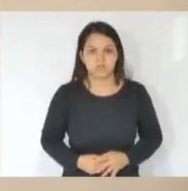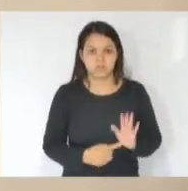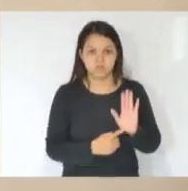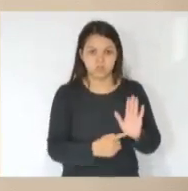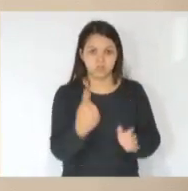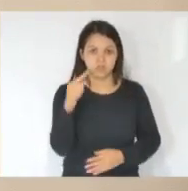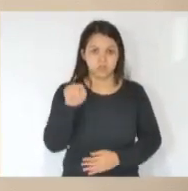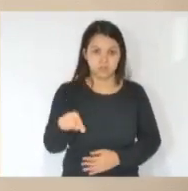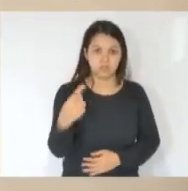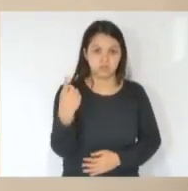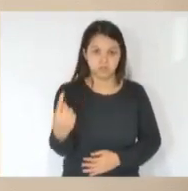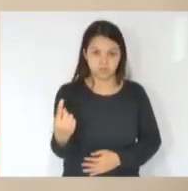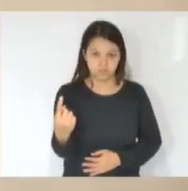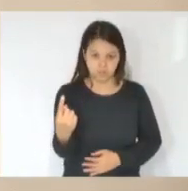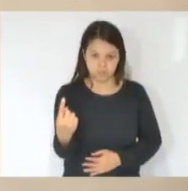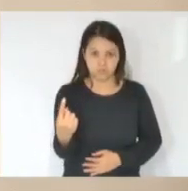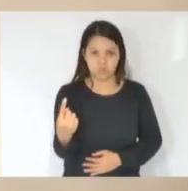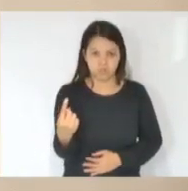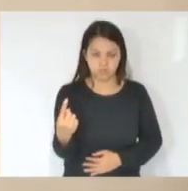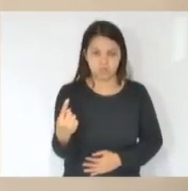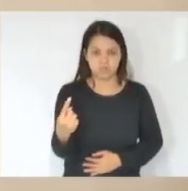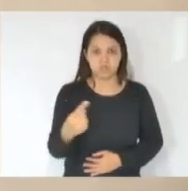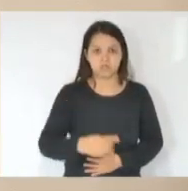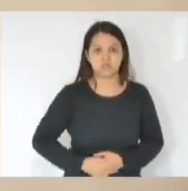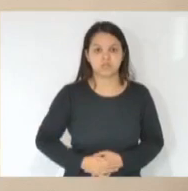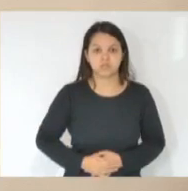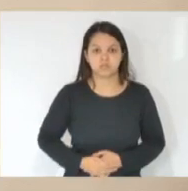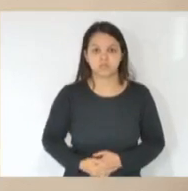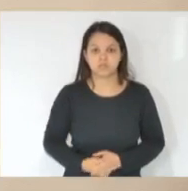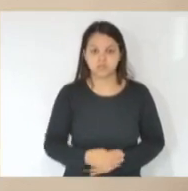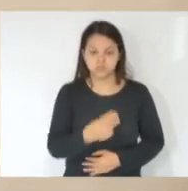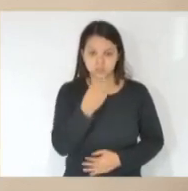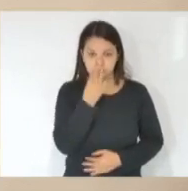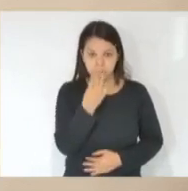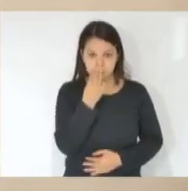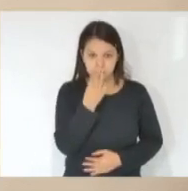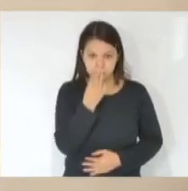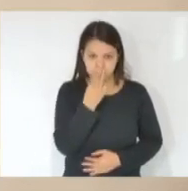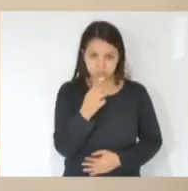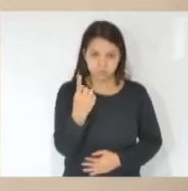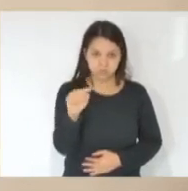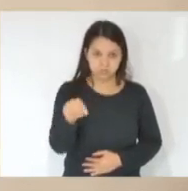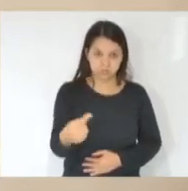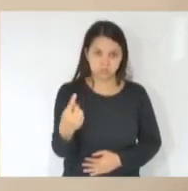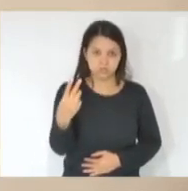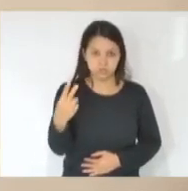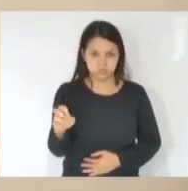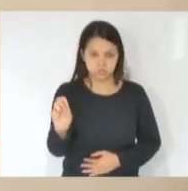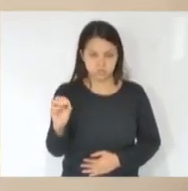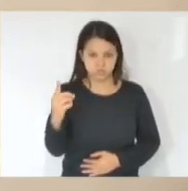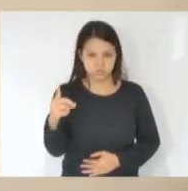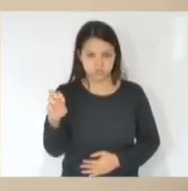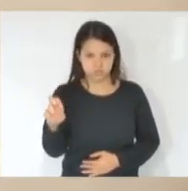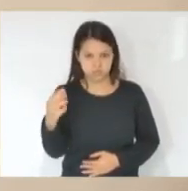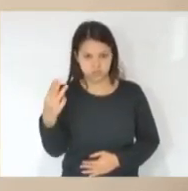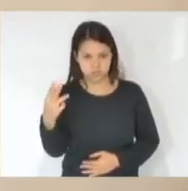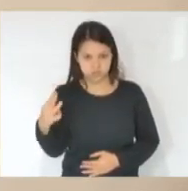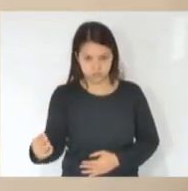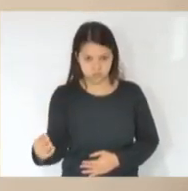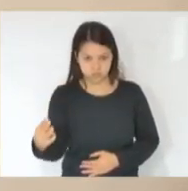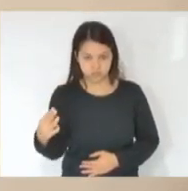1001, deputado Romildo Titon. Indicações 1002, 1003, 1021 e 1025, deputada Ana